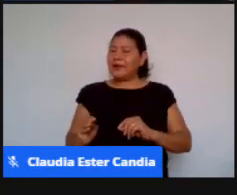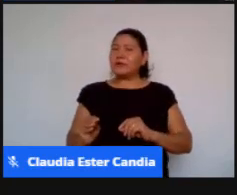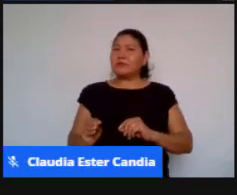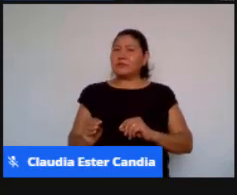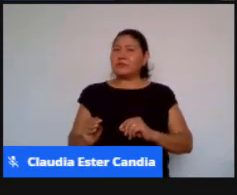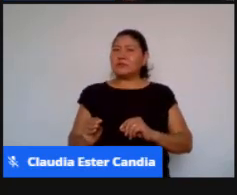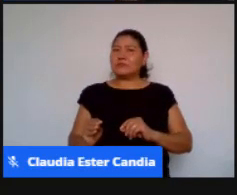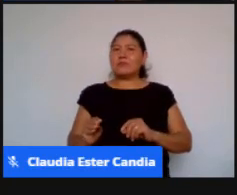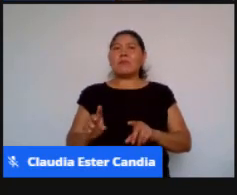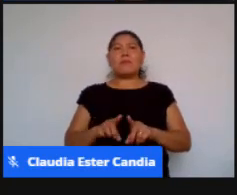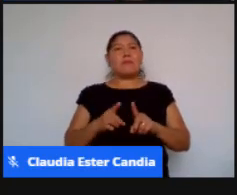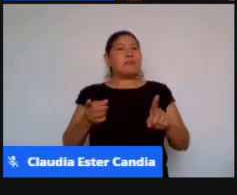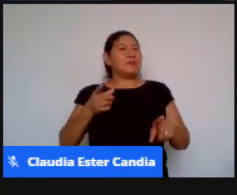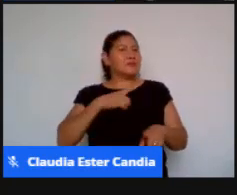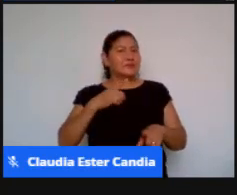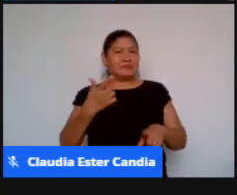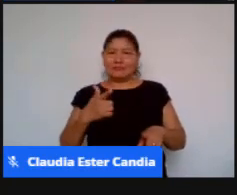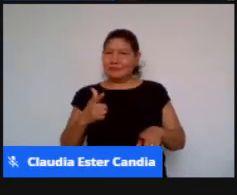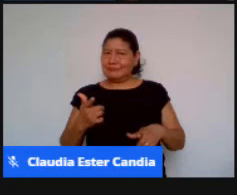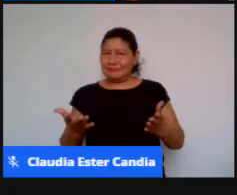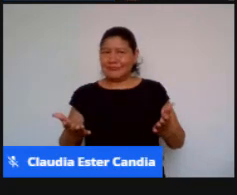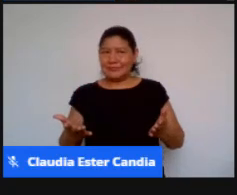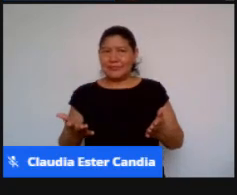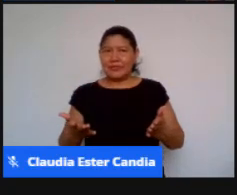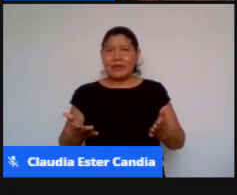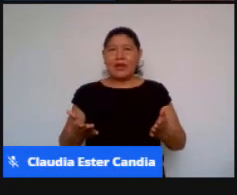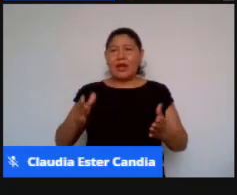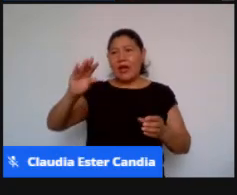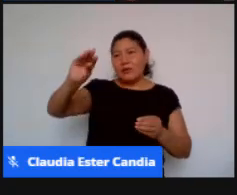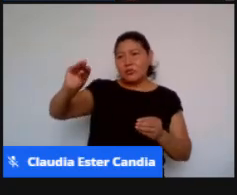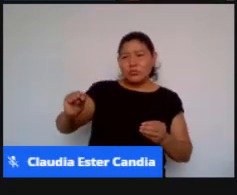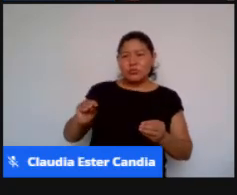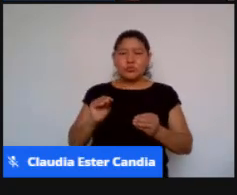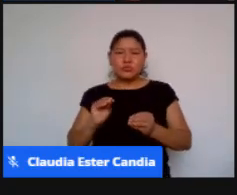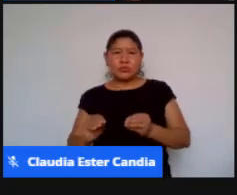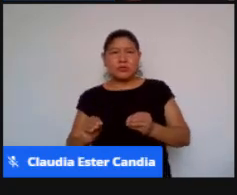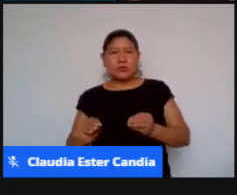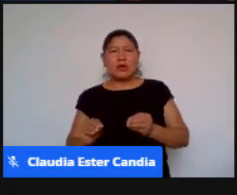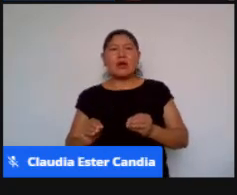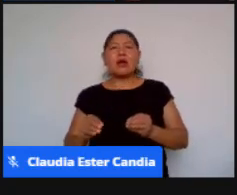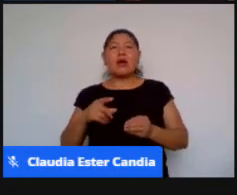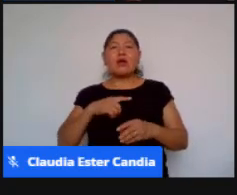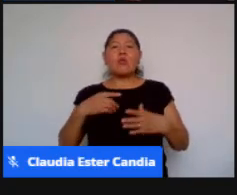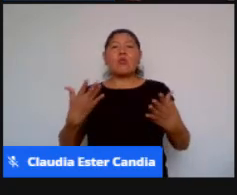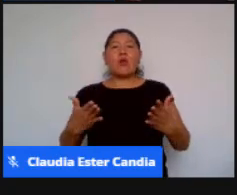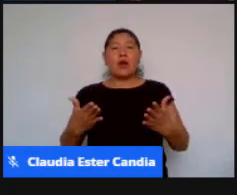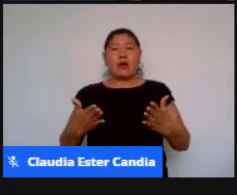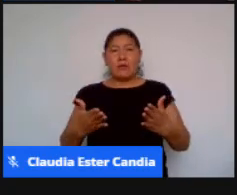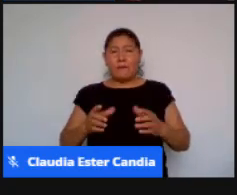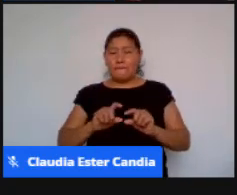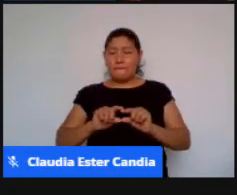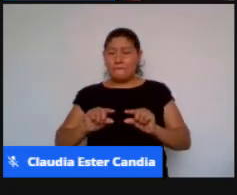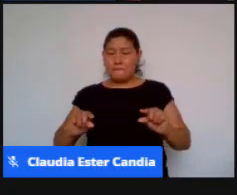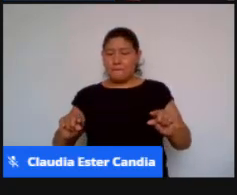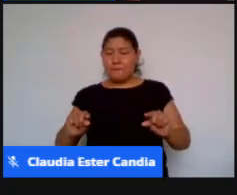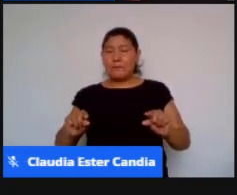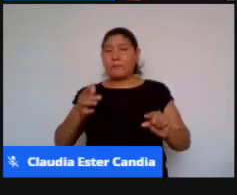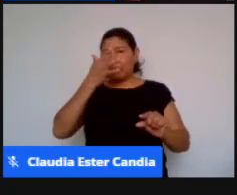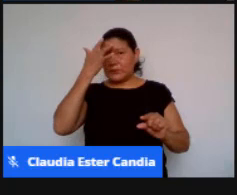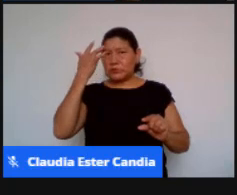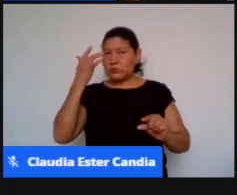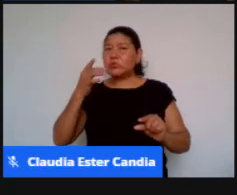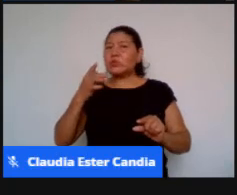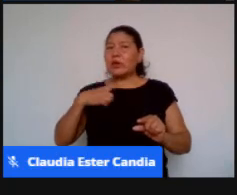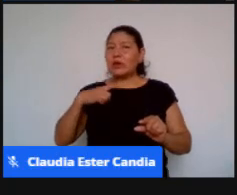tese, né? Vou chegar um dia na tese. Então, vou pôr assim, analista, não. Então, assim, a gente busca esse